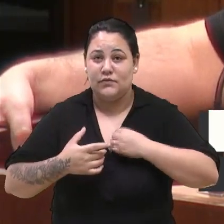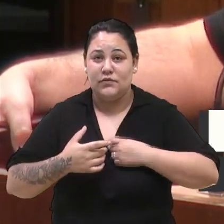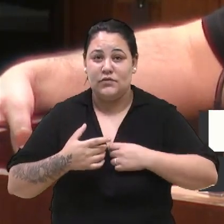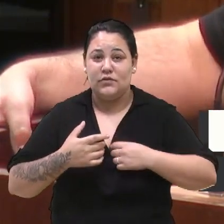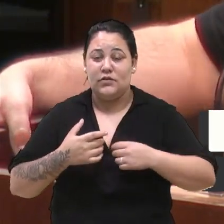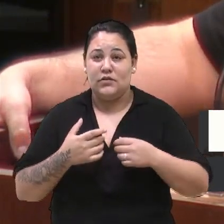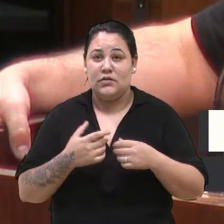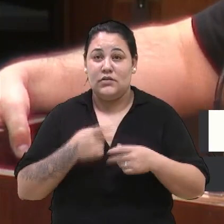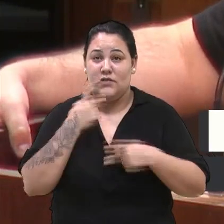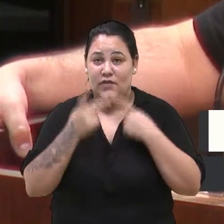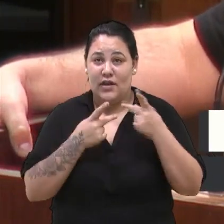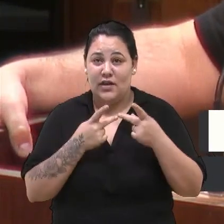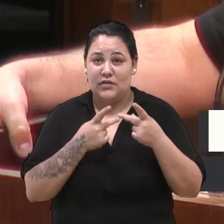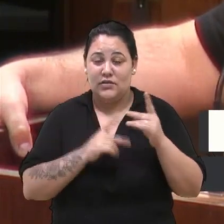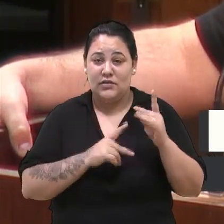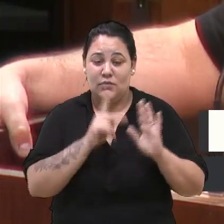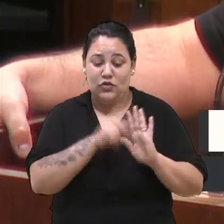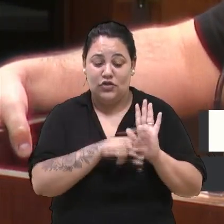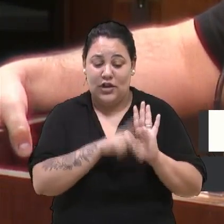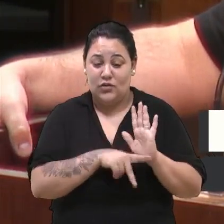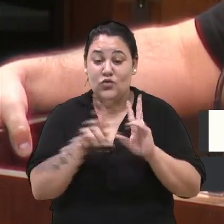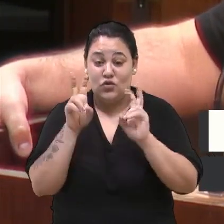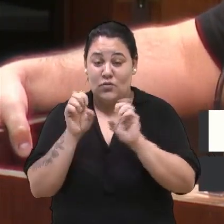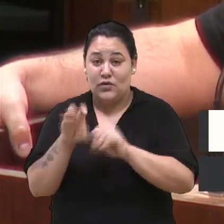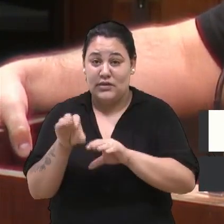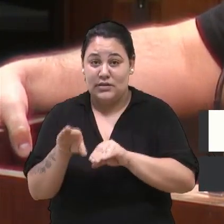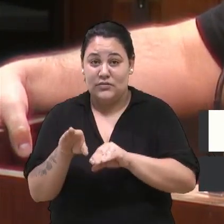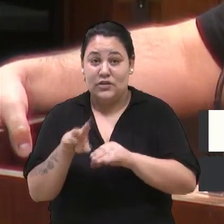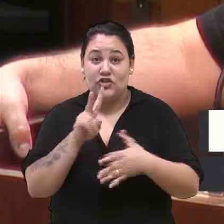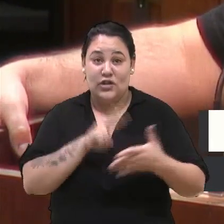sobre educação, olha,